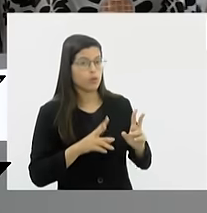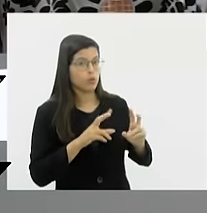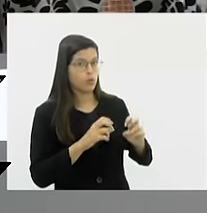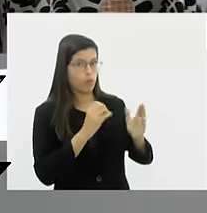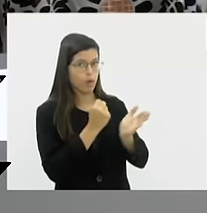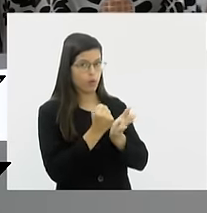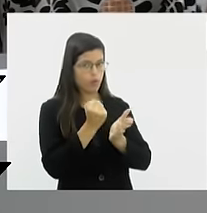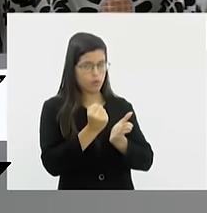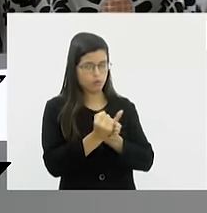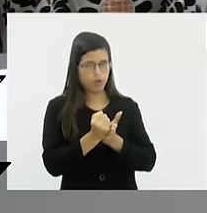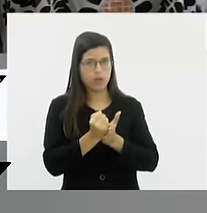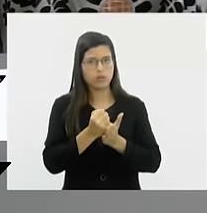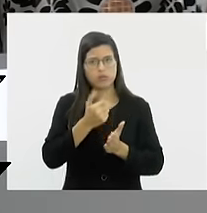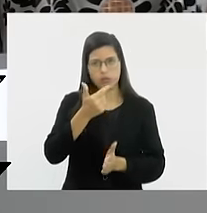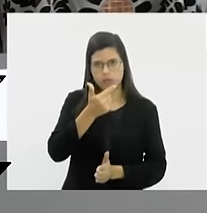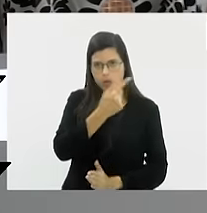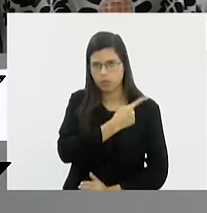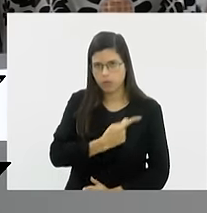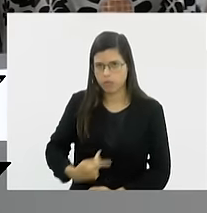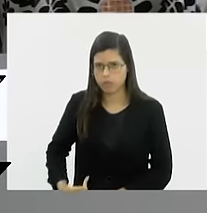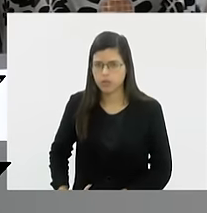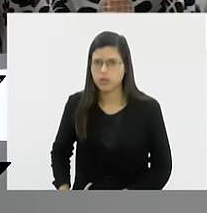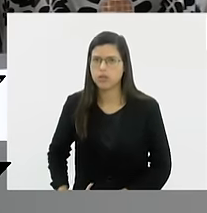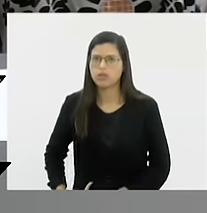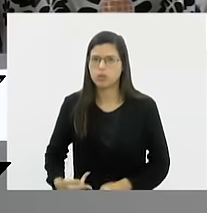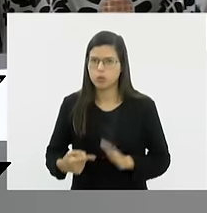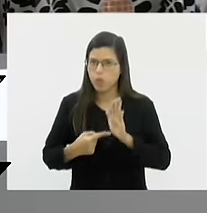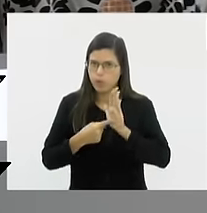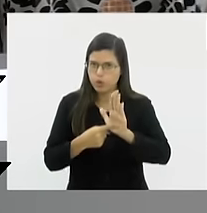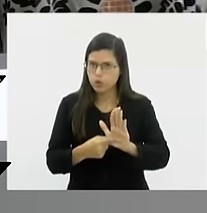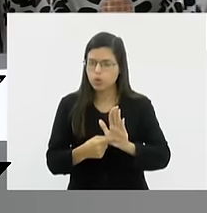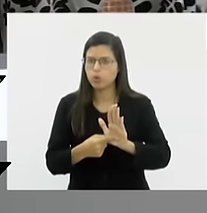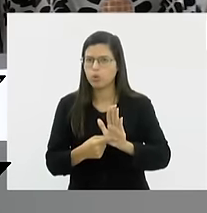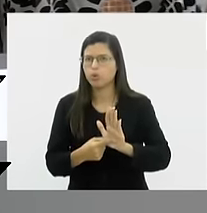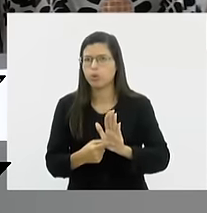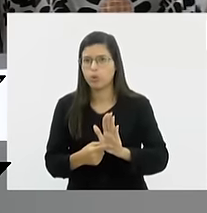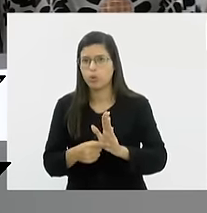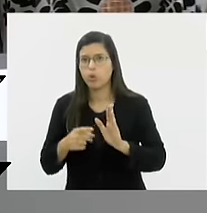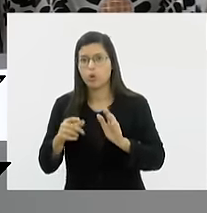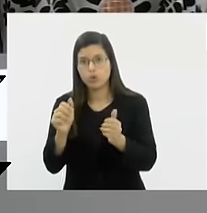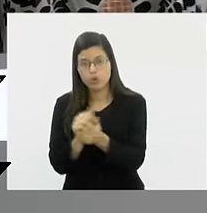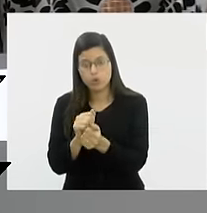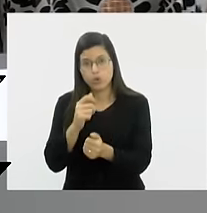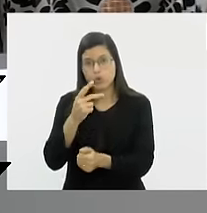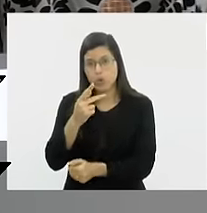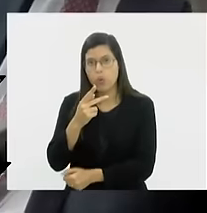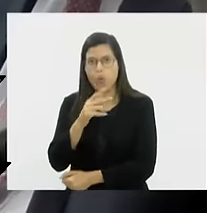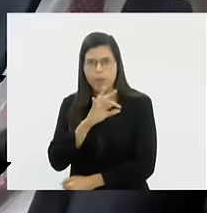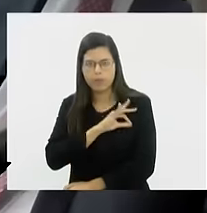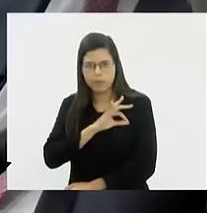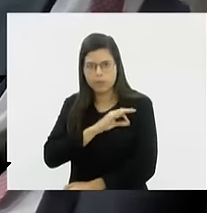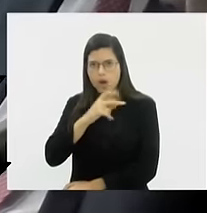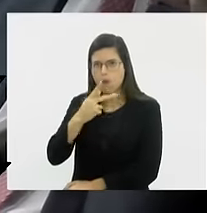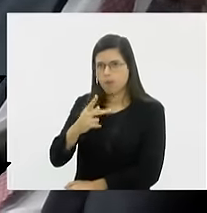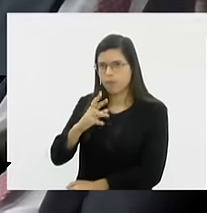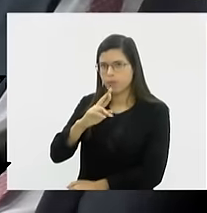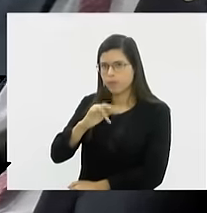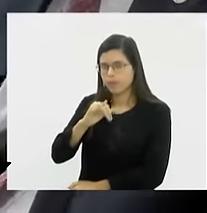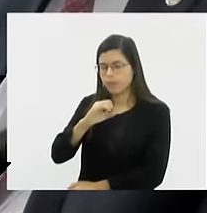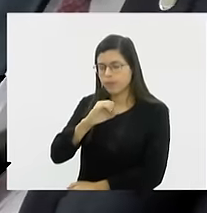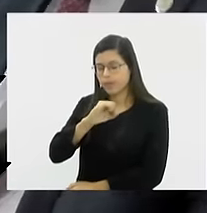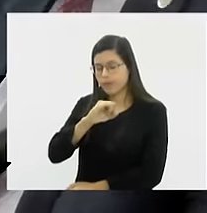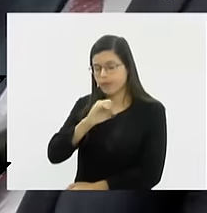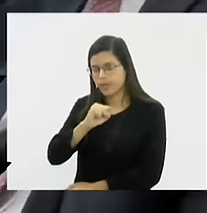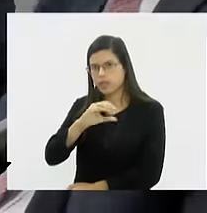a vice-presidente trouxe aqui e afirmou, junto à coronel Priscila, que a Polícia Militar não